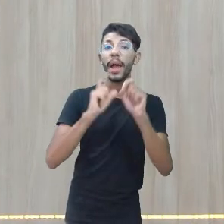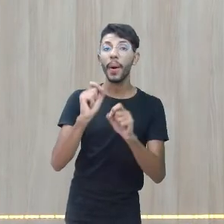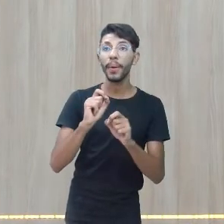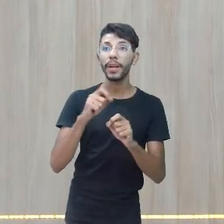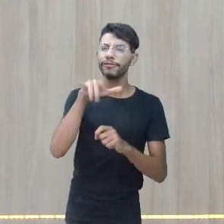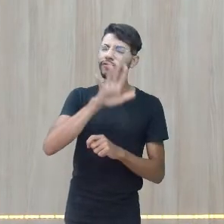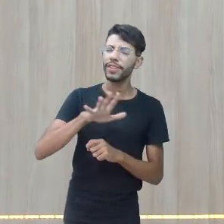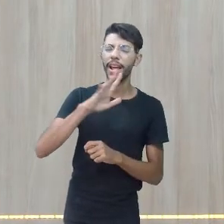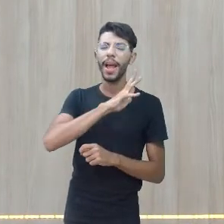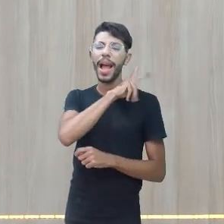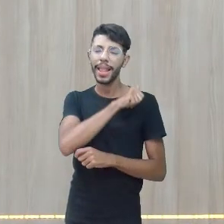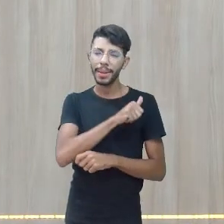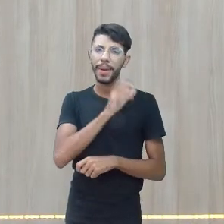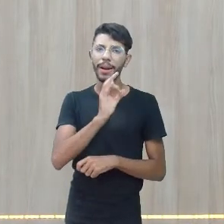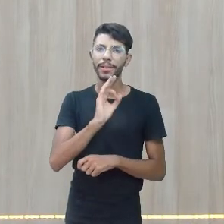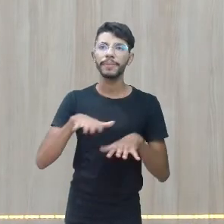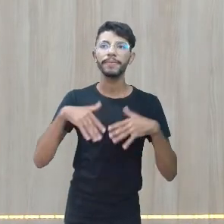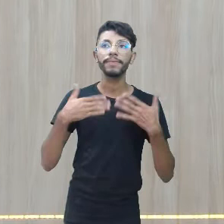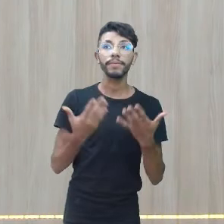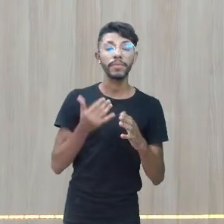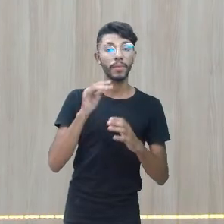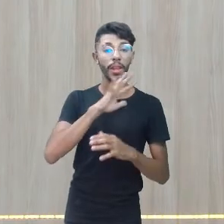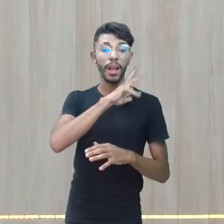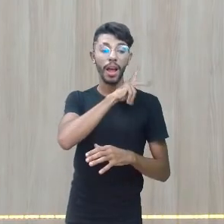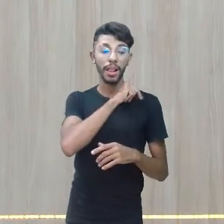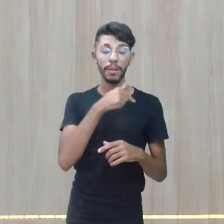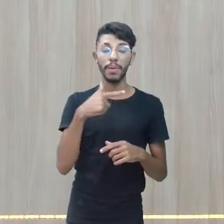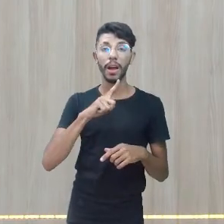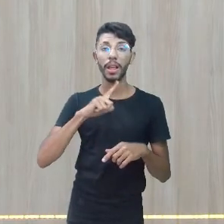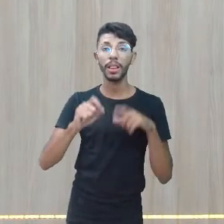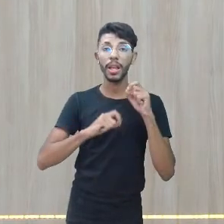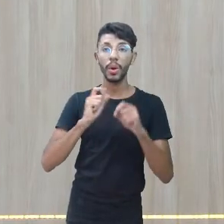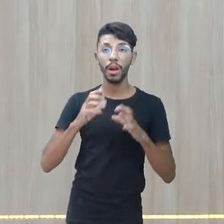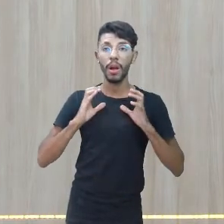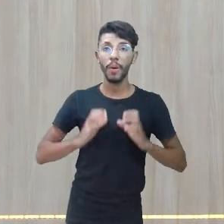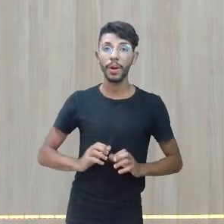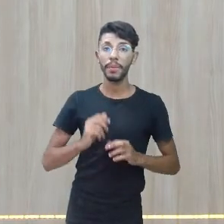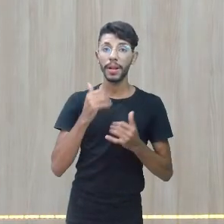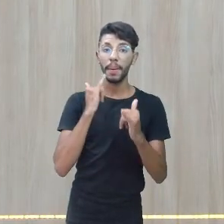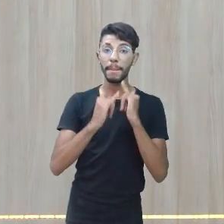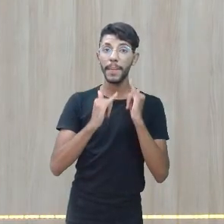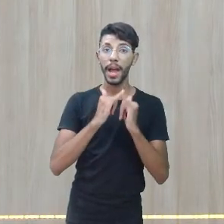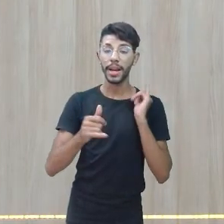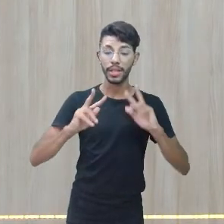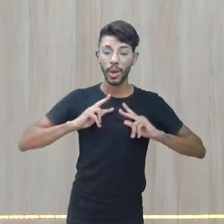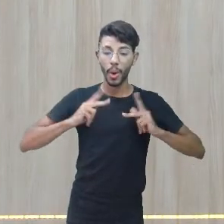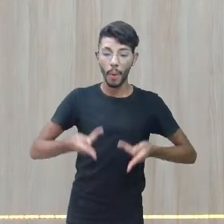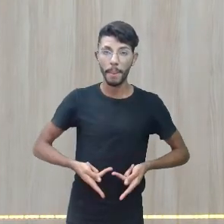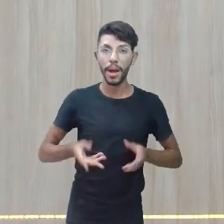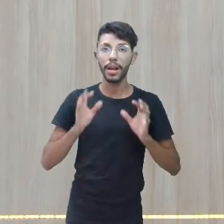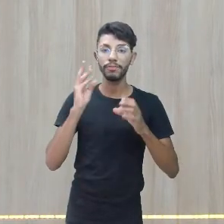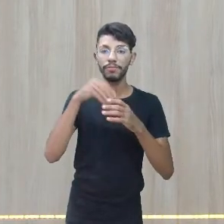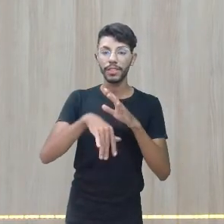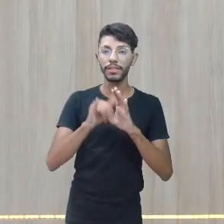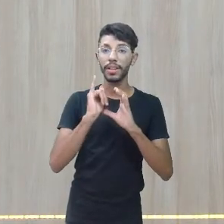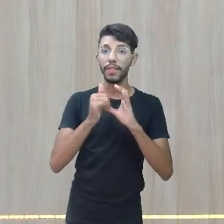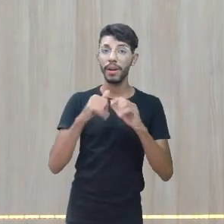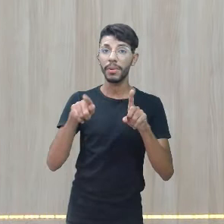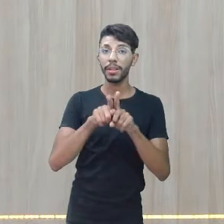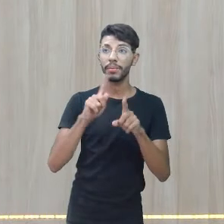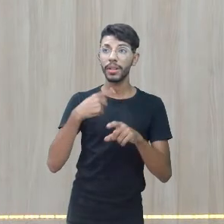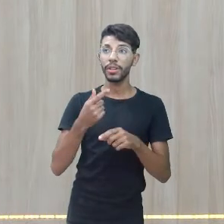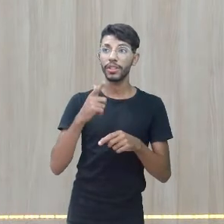animais, que os animais, eles têm comportamento parecido com o ser humano. Dentro da fábula nós